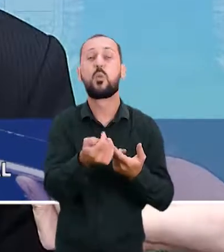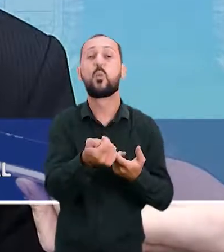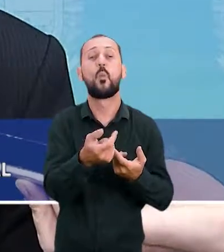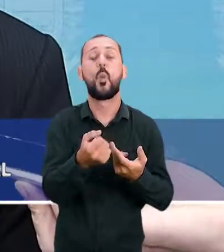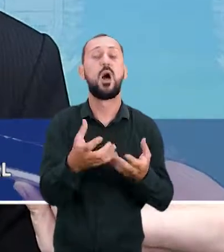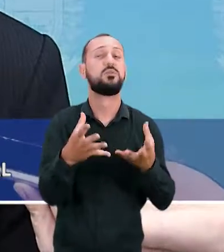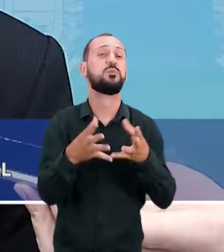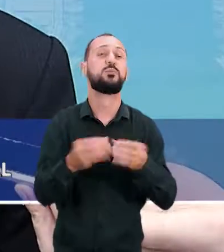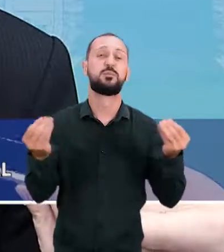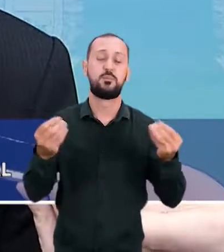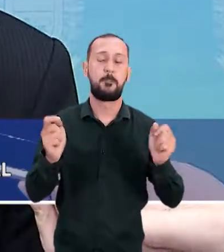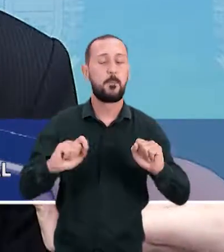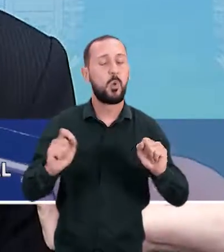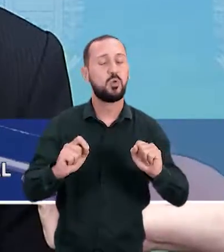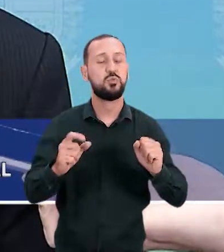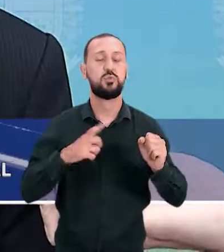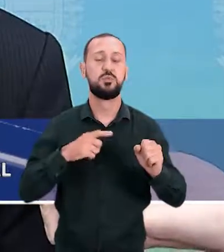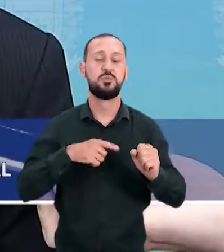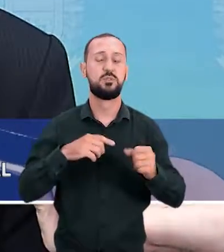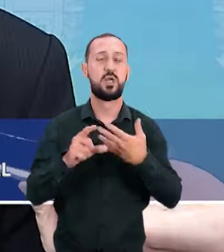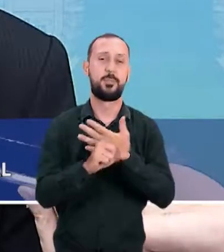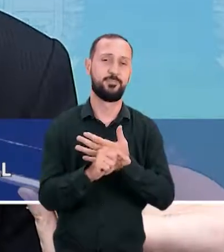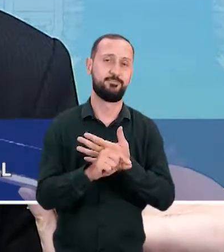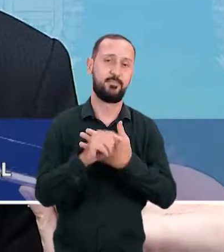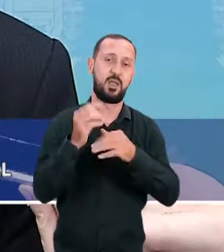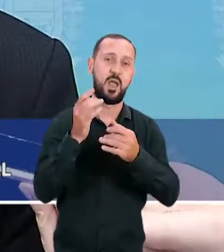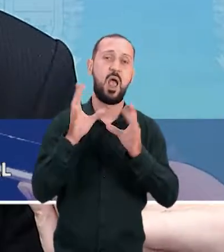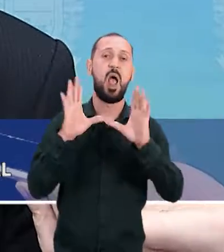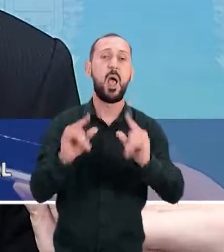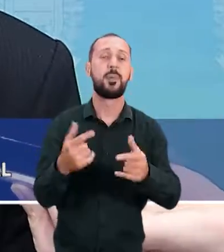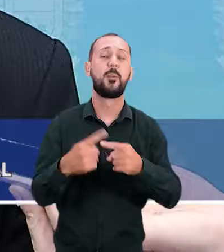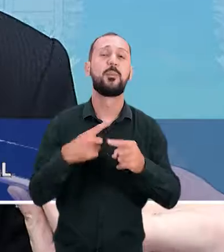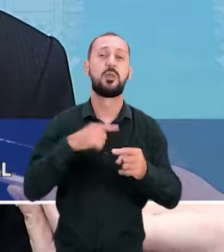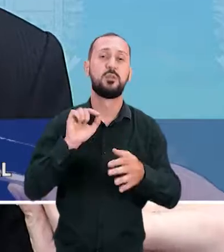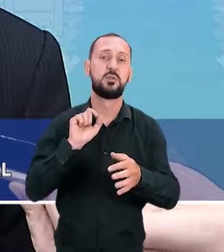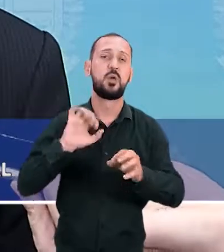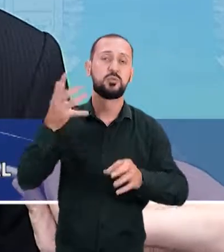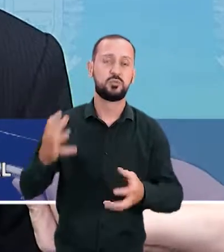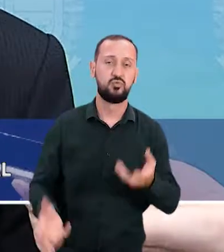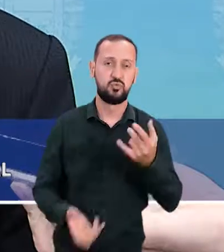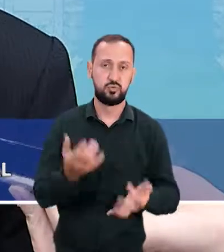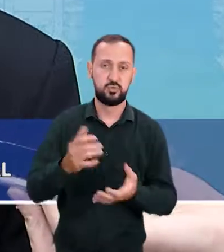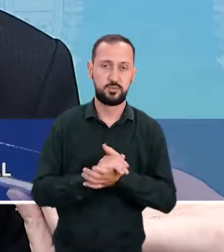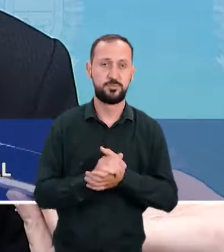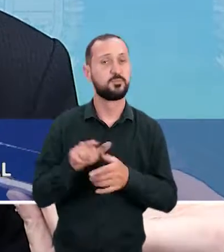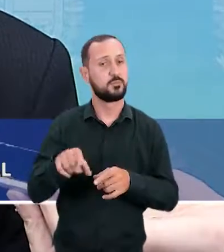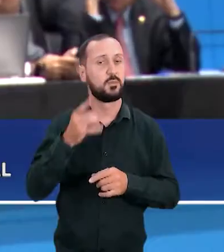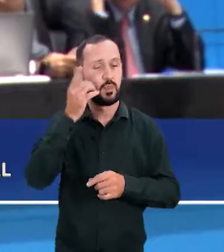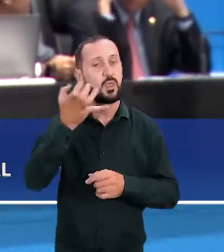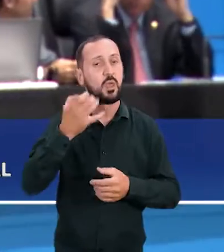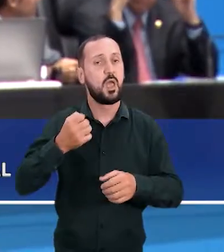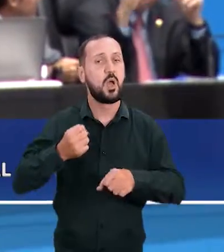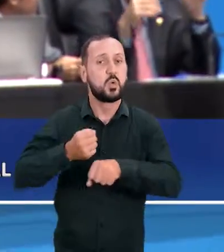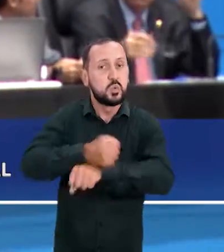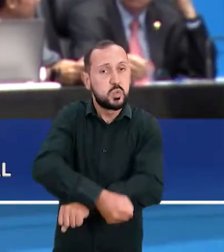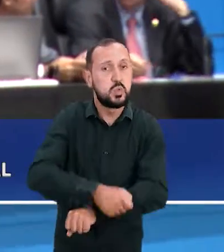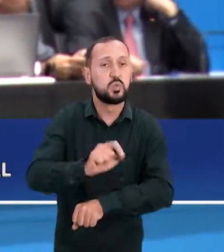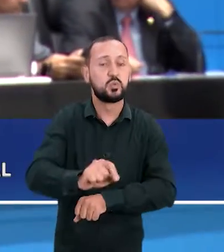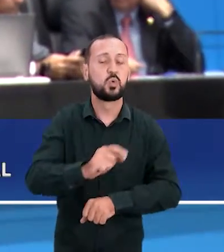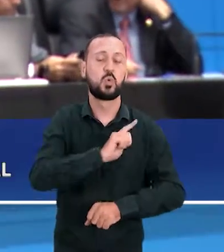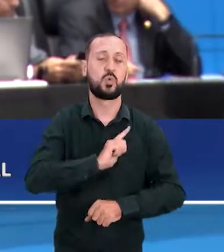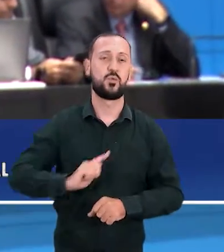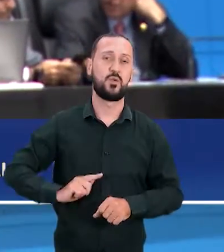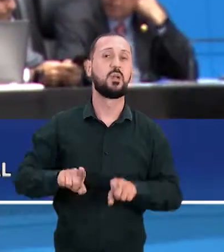animais silvestres que estão em extinção, inclusive, poderão desaparecer do Pantanal por conta dessas queimadas que estão ocorrendo. O parlamentar quer